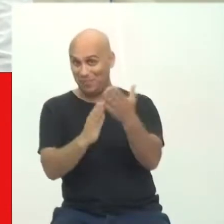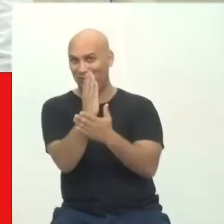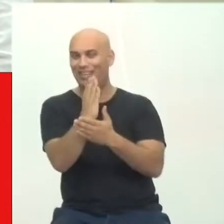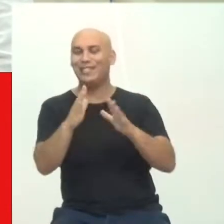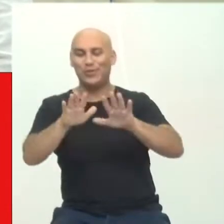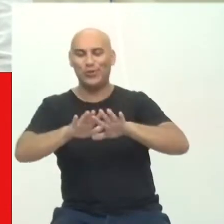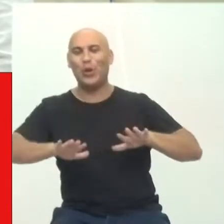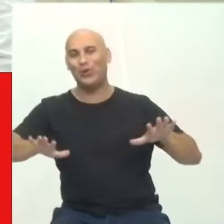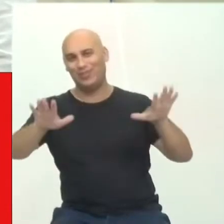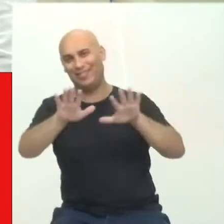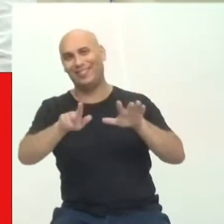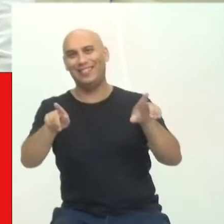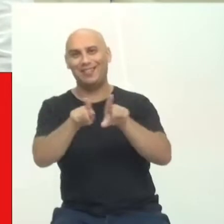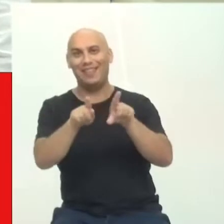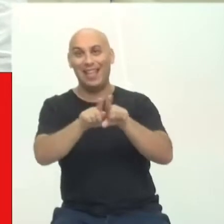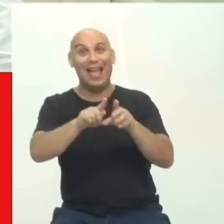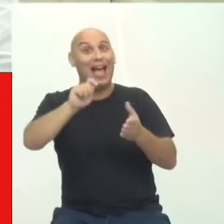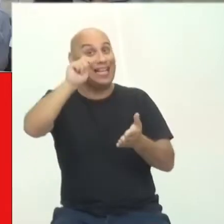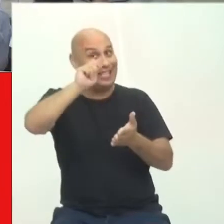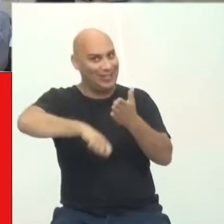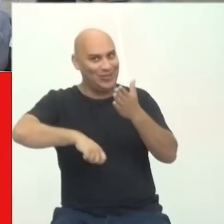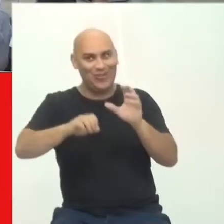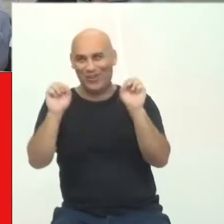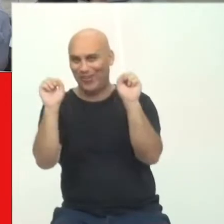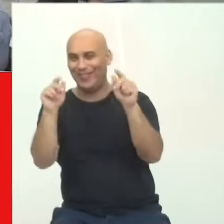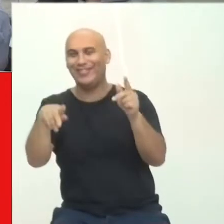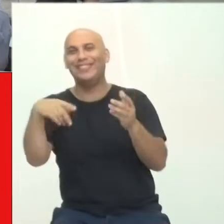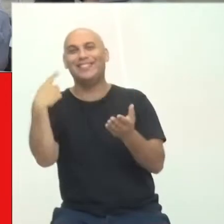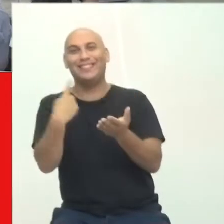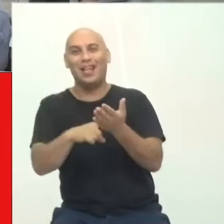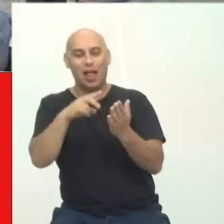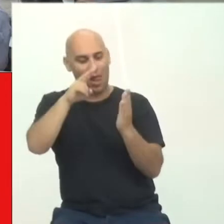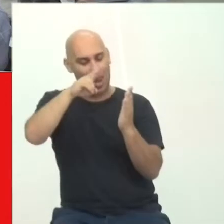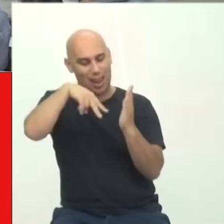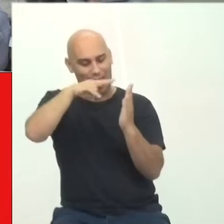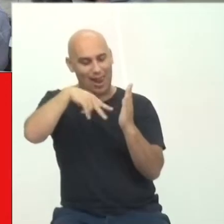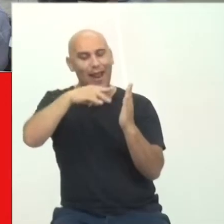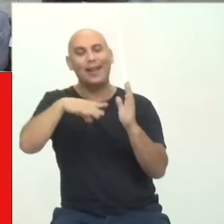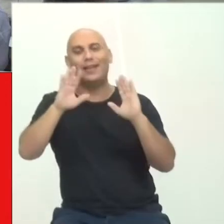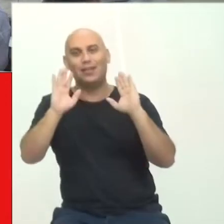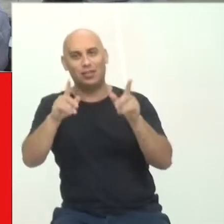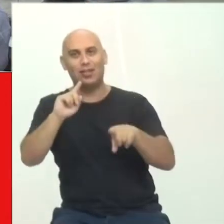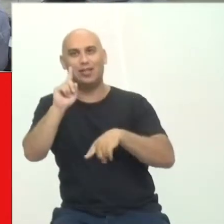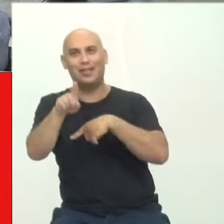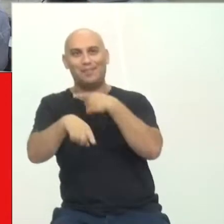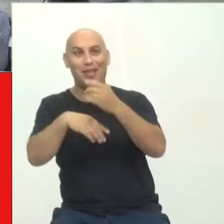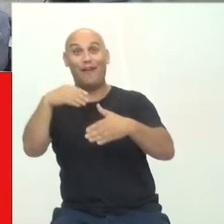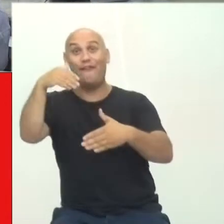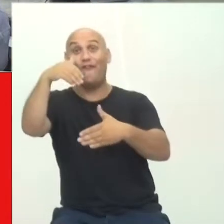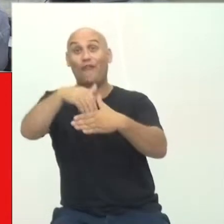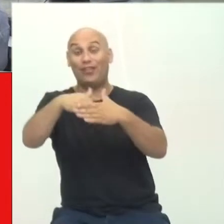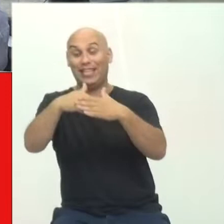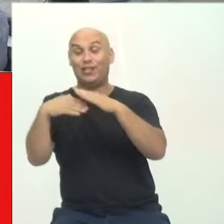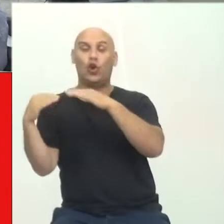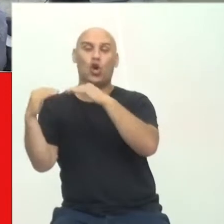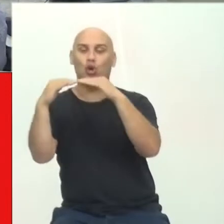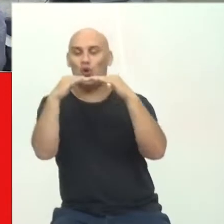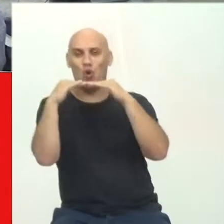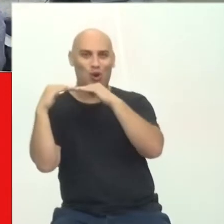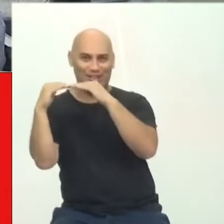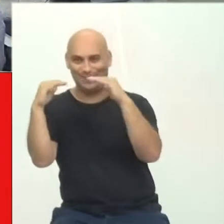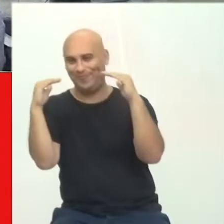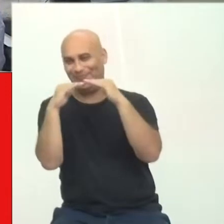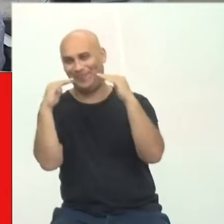e também a assinatura. Ok? Todos leram, não leram? A ata vai para a votação nesse momento. Gostaria